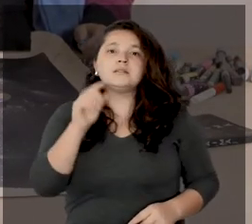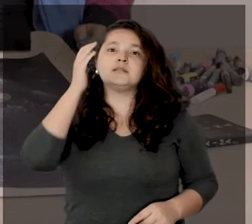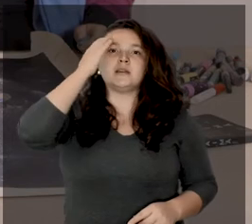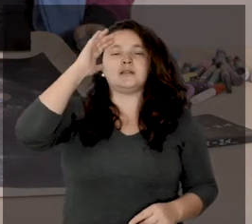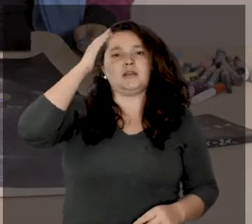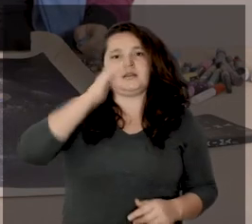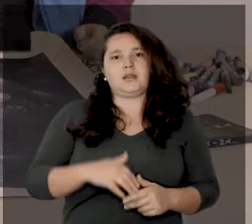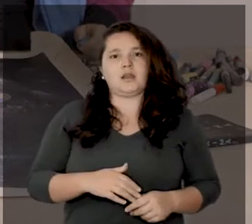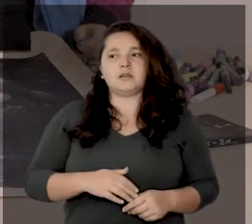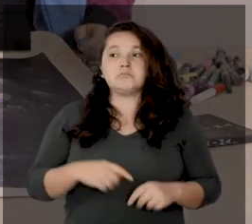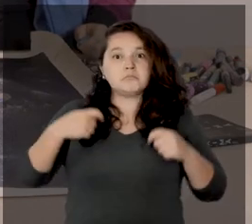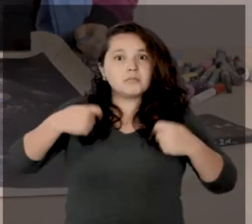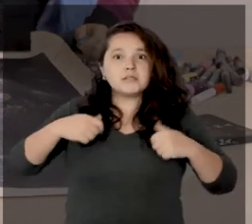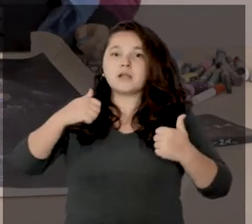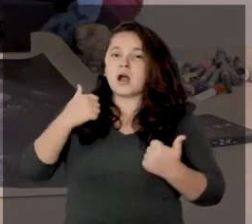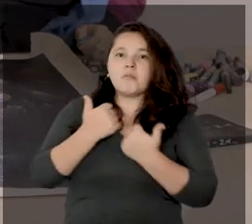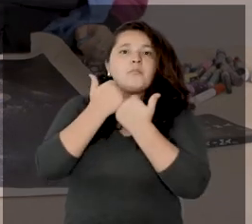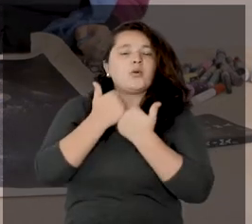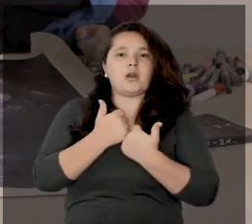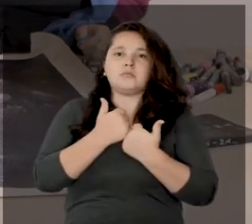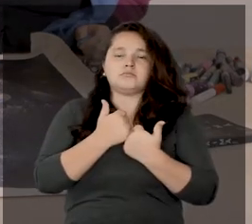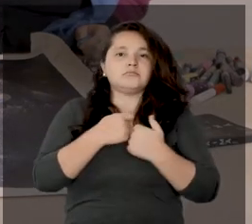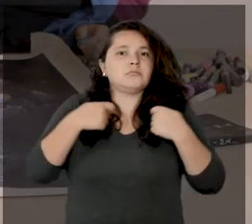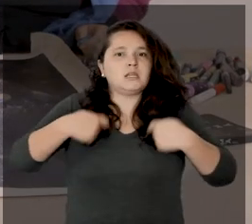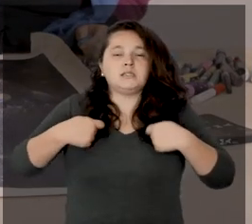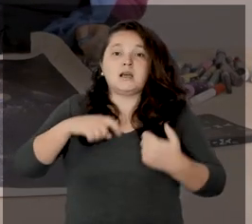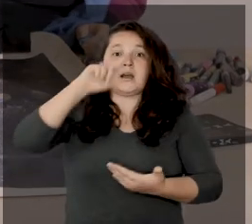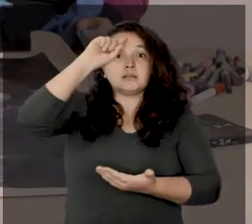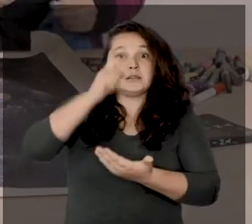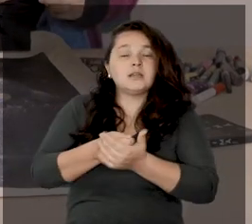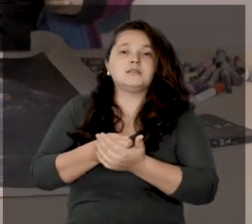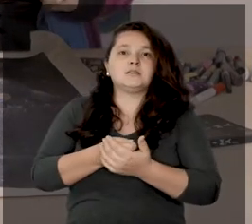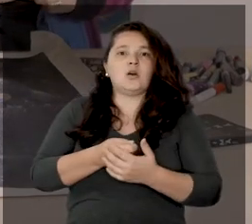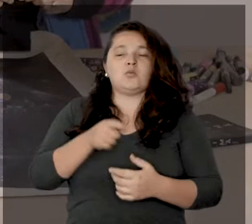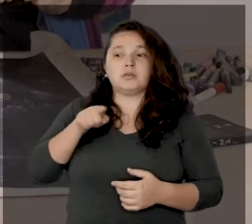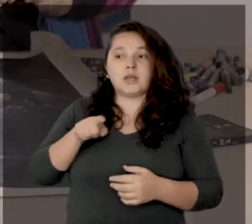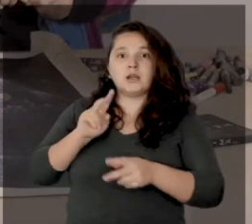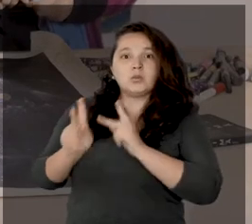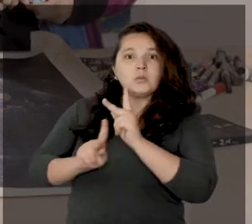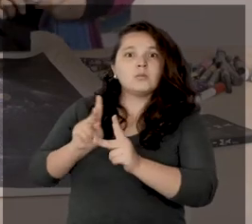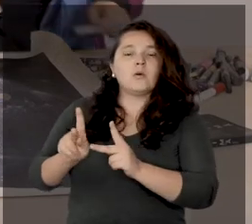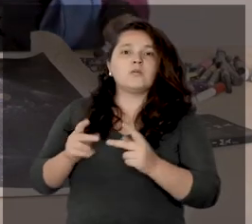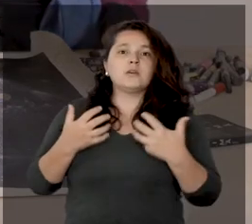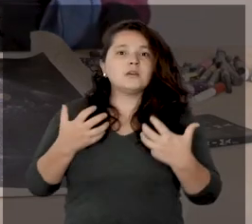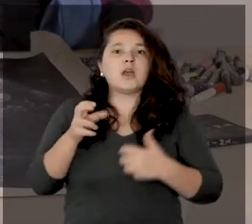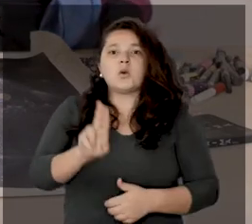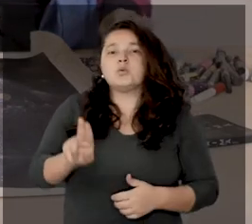né, essa autonomia, essa decisão mesmo, né, do povo em ter na arte, no seu